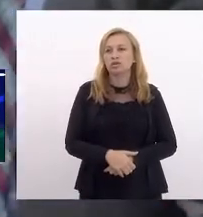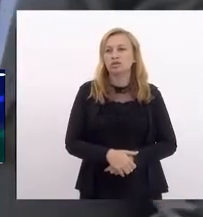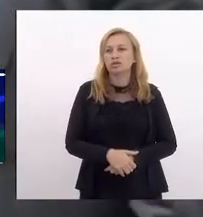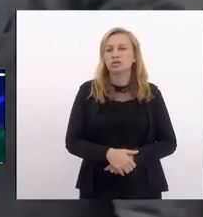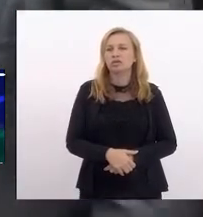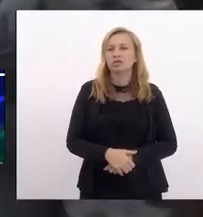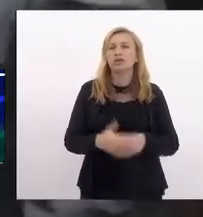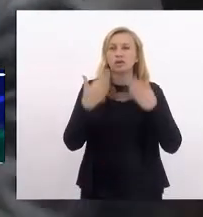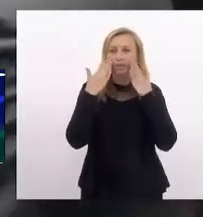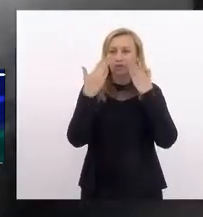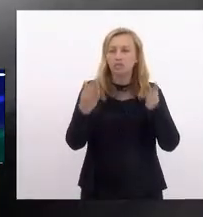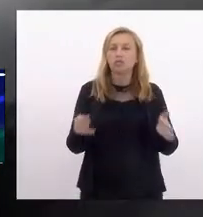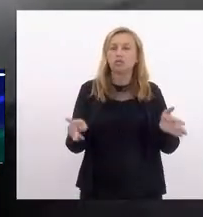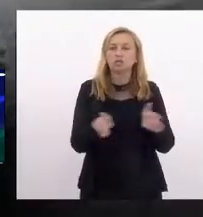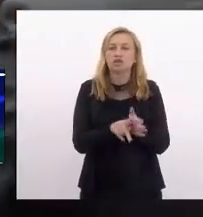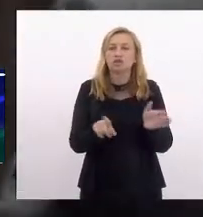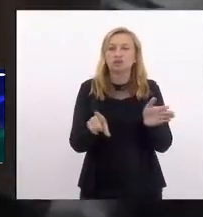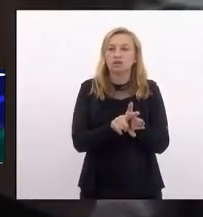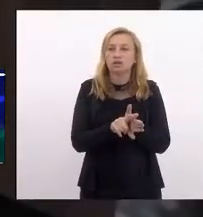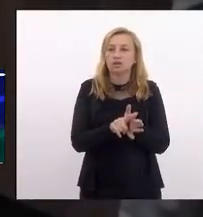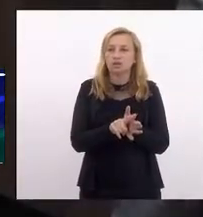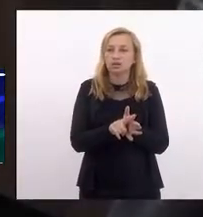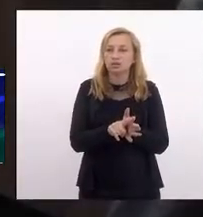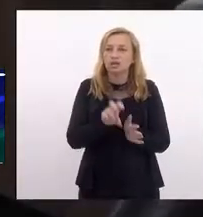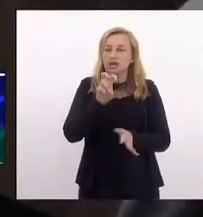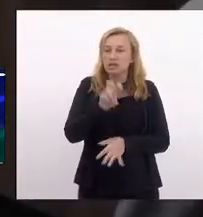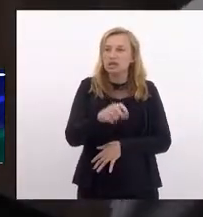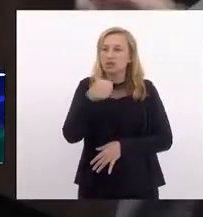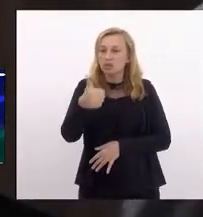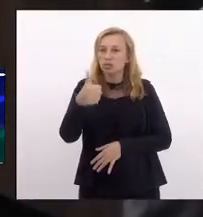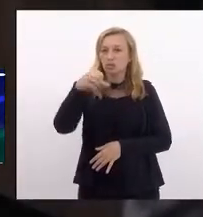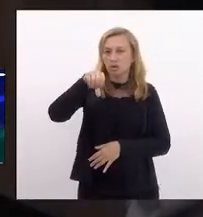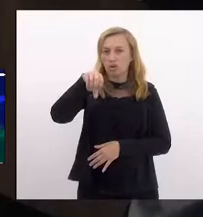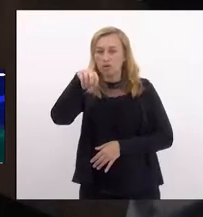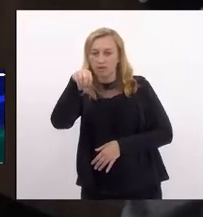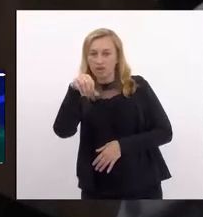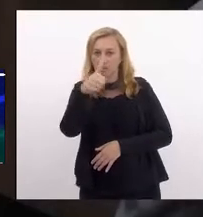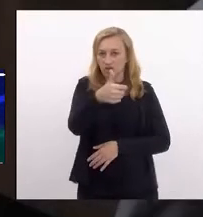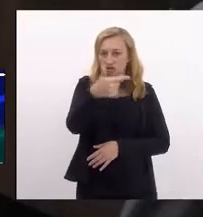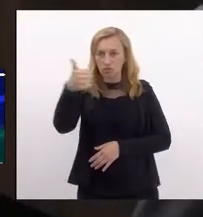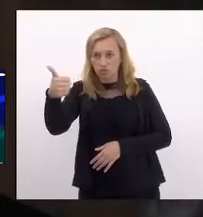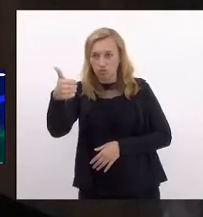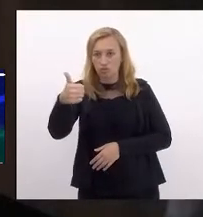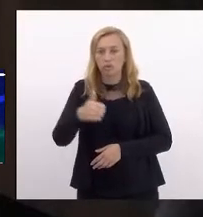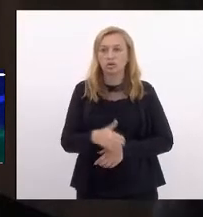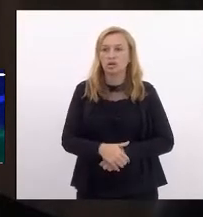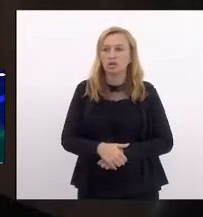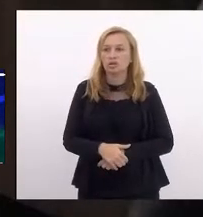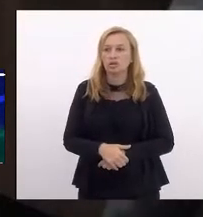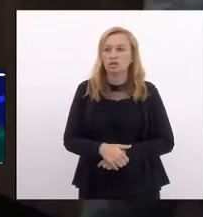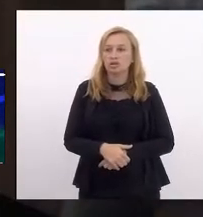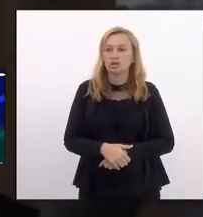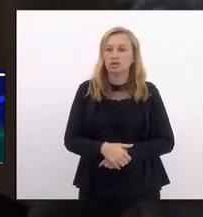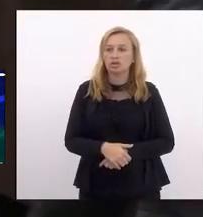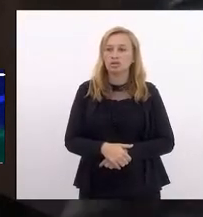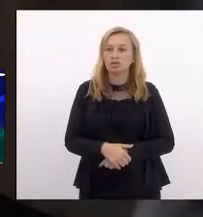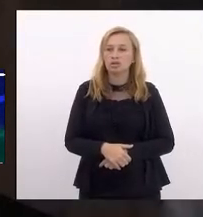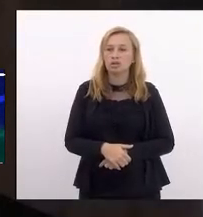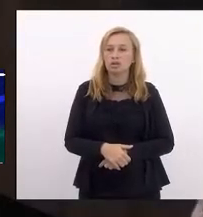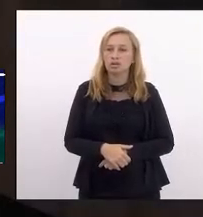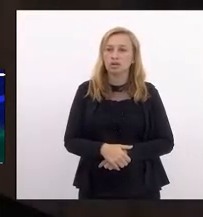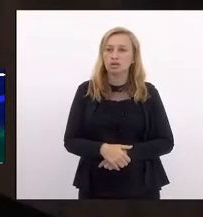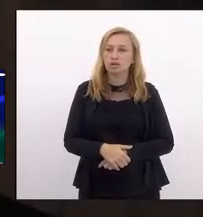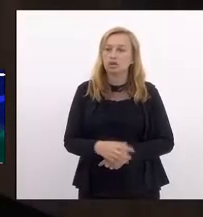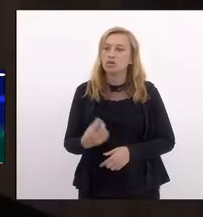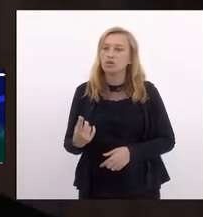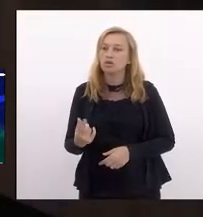e apresentou o projeto de lei 51 90/21 que instituiu a